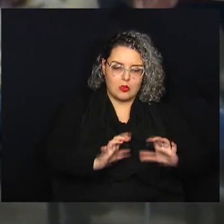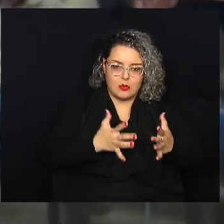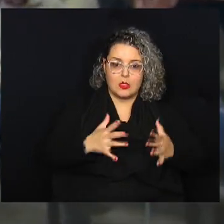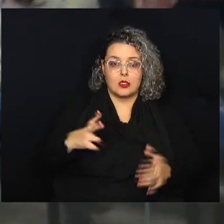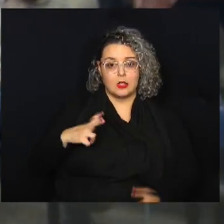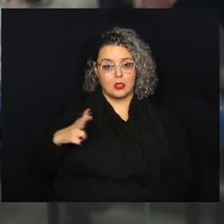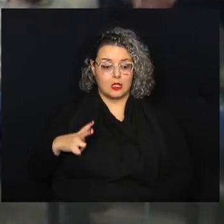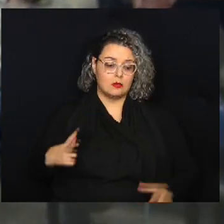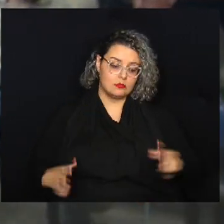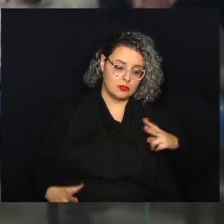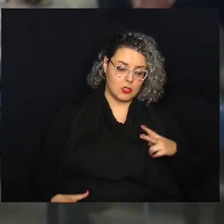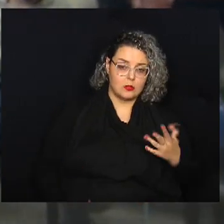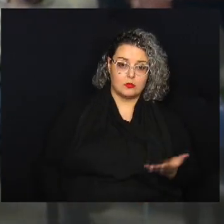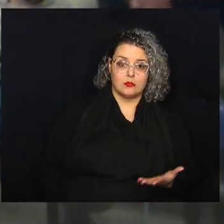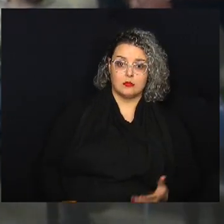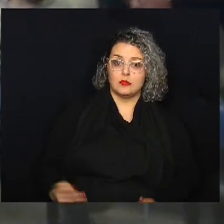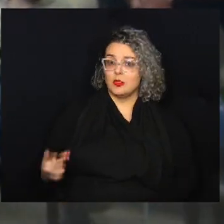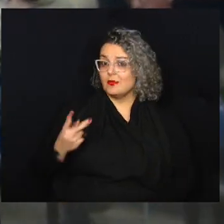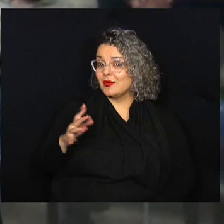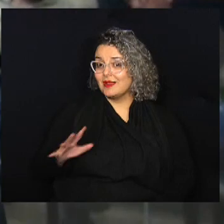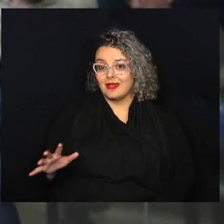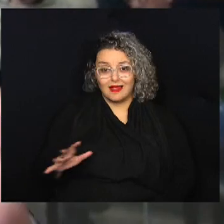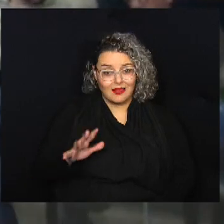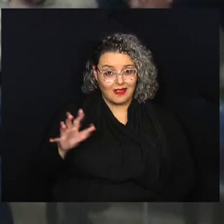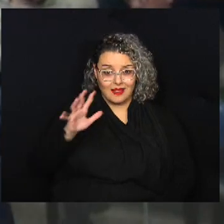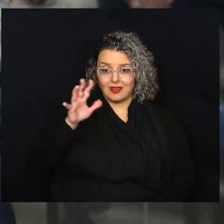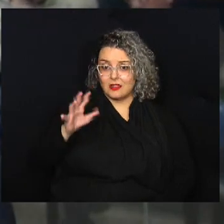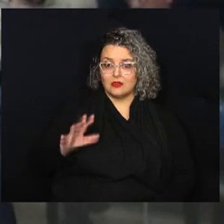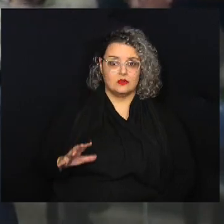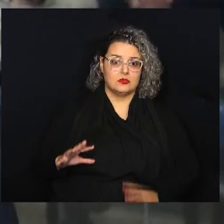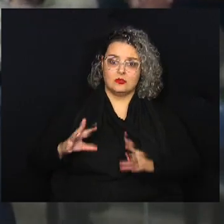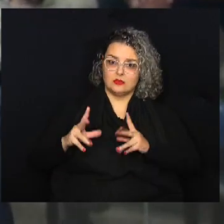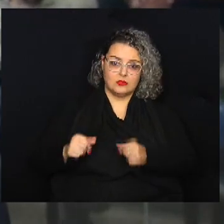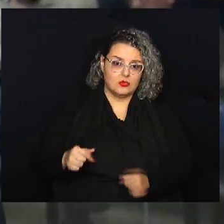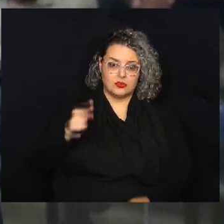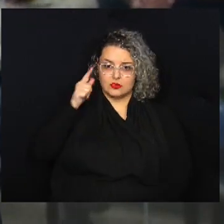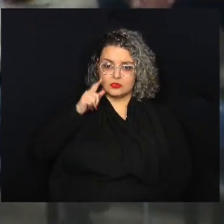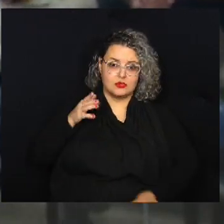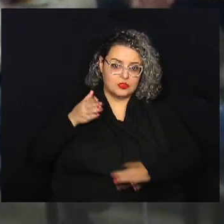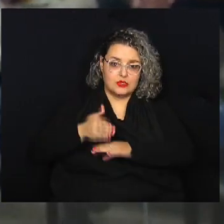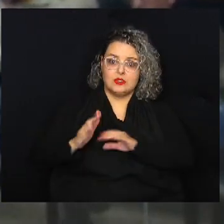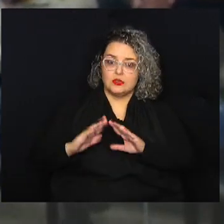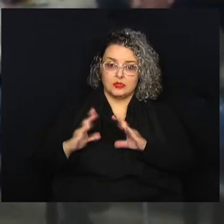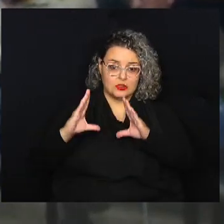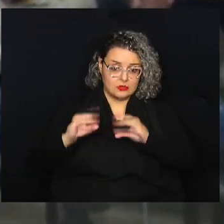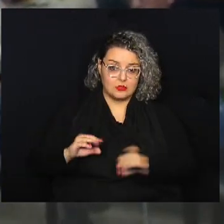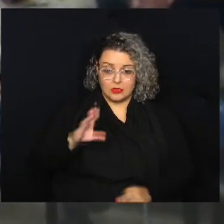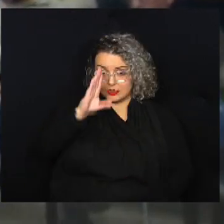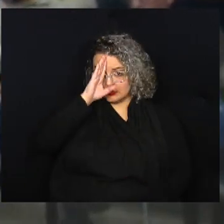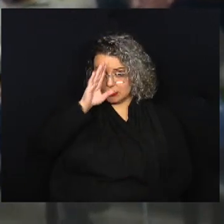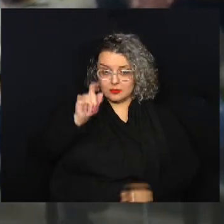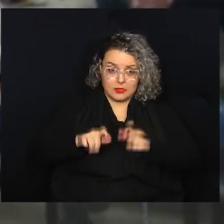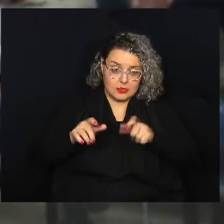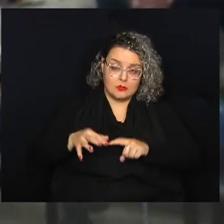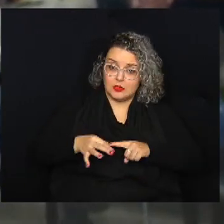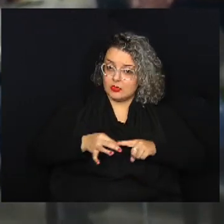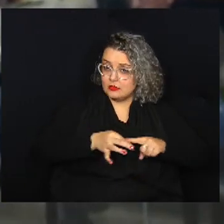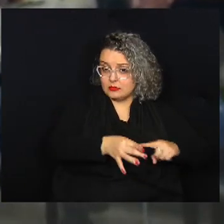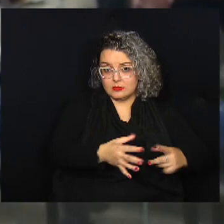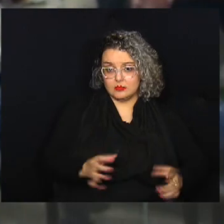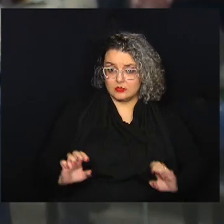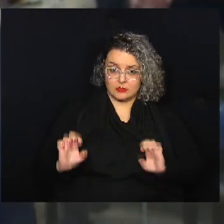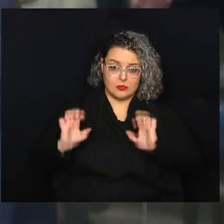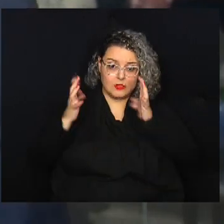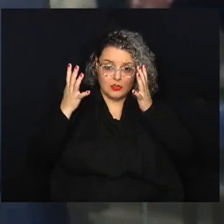porém o valor é altíssimo. Não é todo mundo que tem condições de ter acesso a isso, principalmente as pessoas da periferia. Se ela vai num show, ela